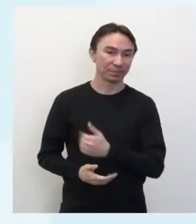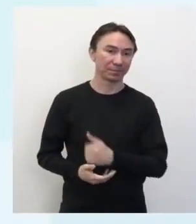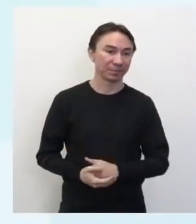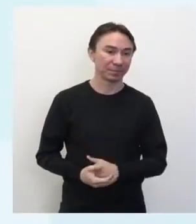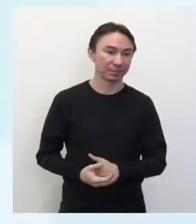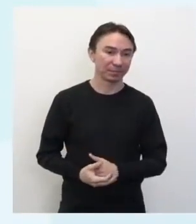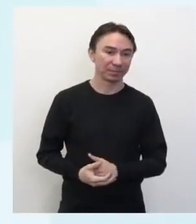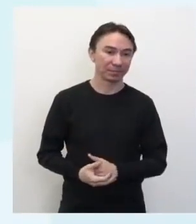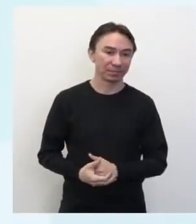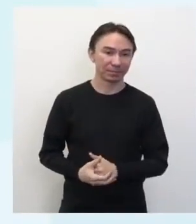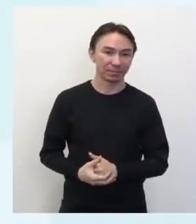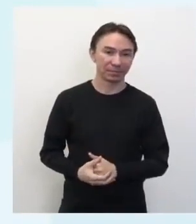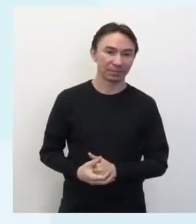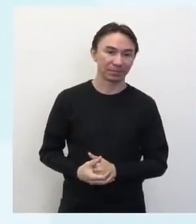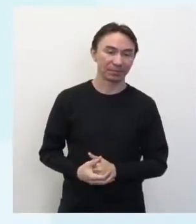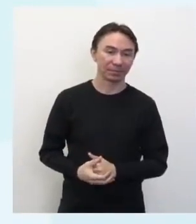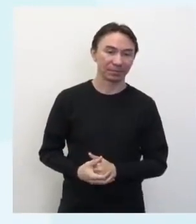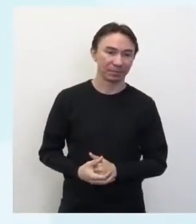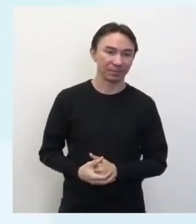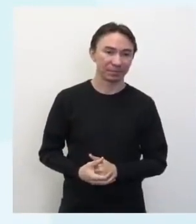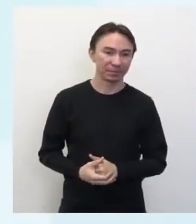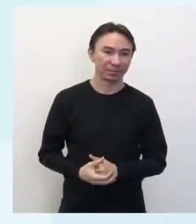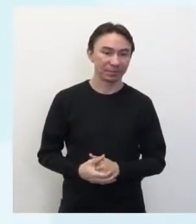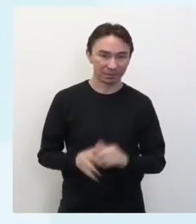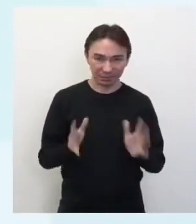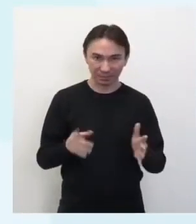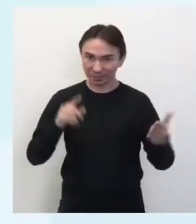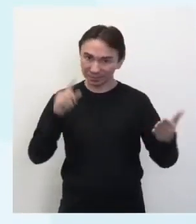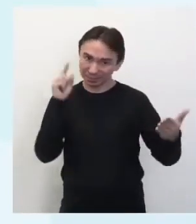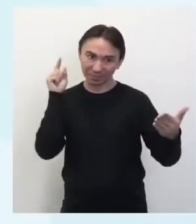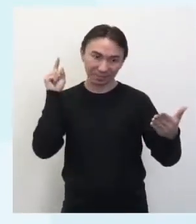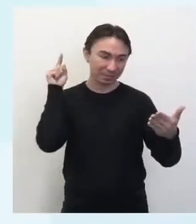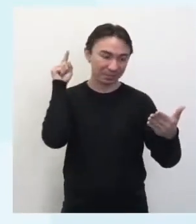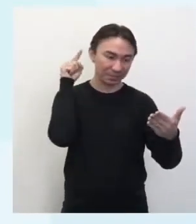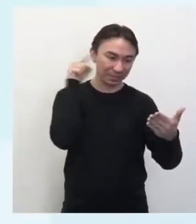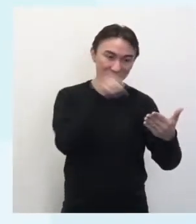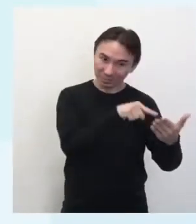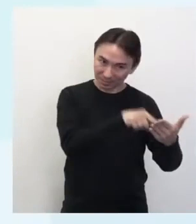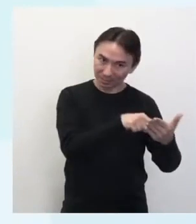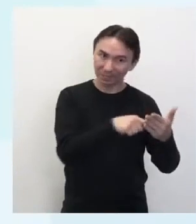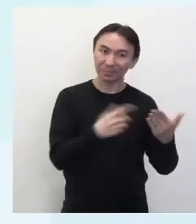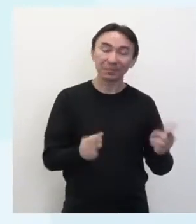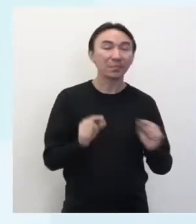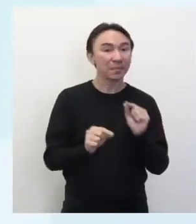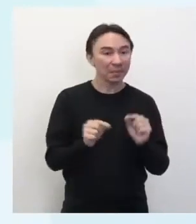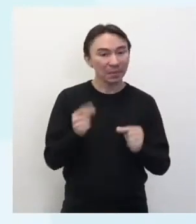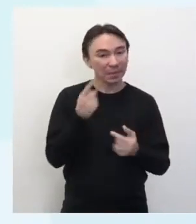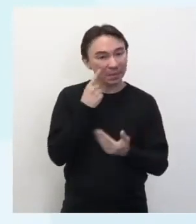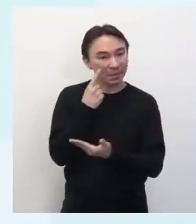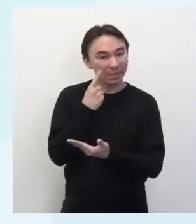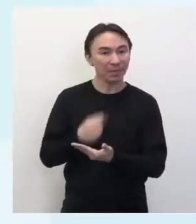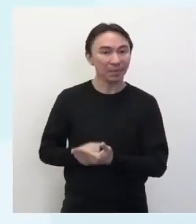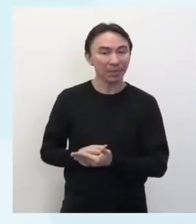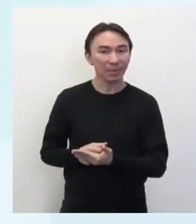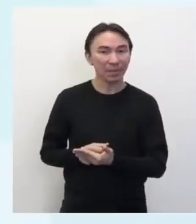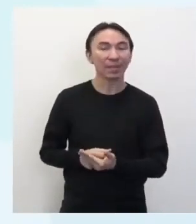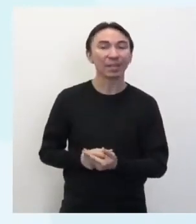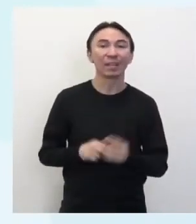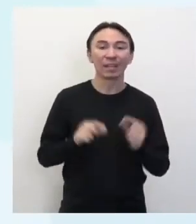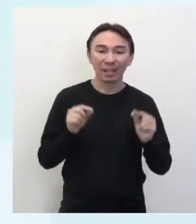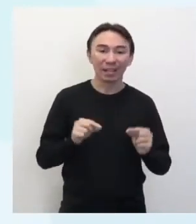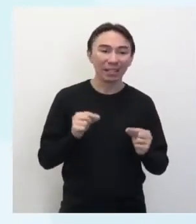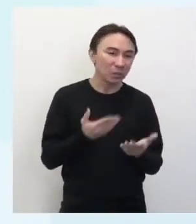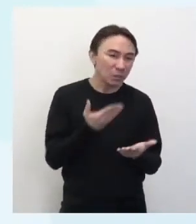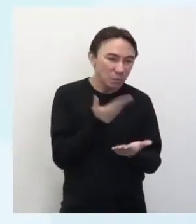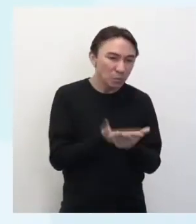Então está aí, ó. Já está do objetivo, então está aí, ó. O objetivo é estudar a organização dos organismos